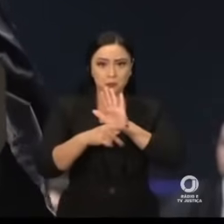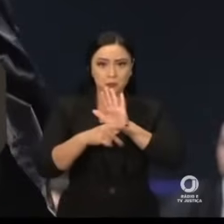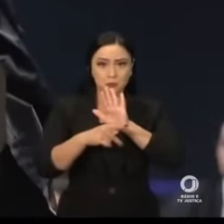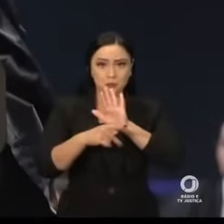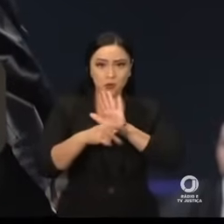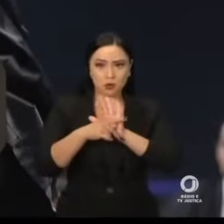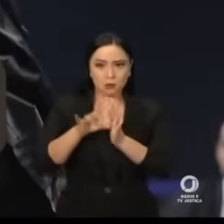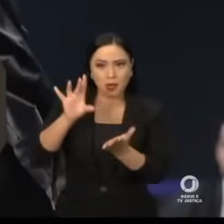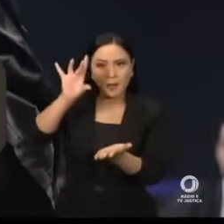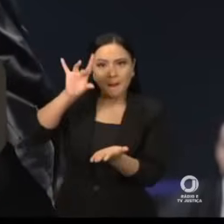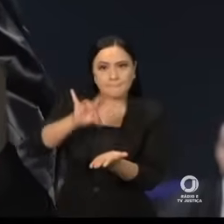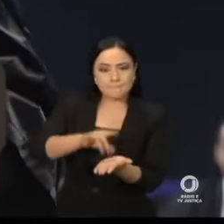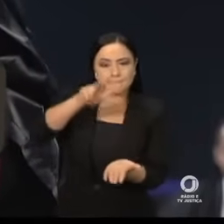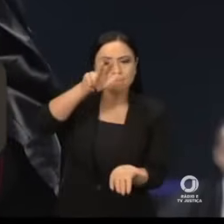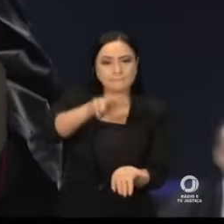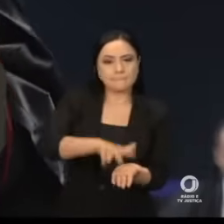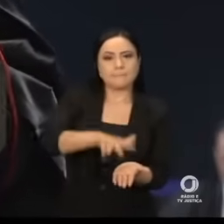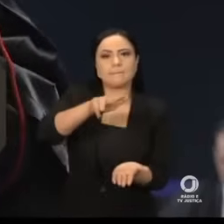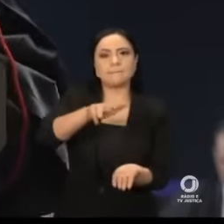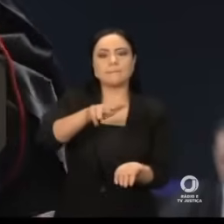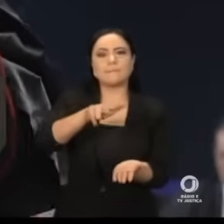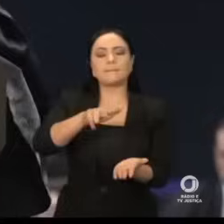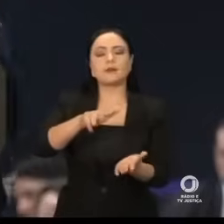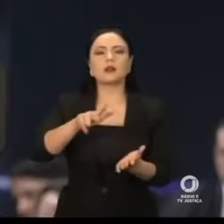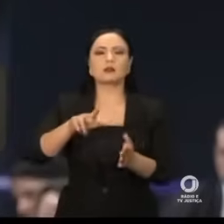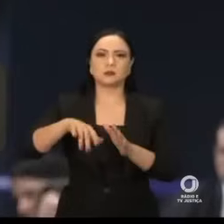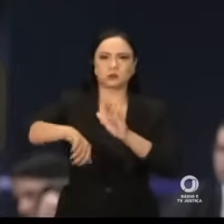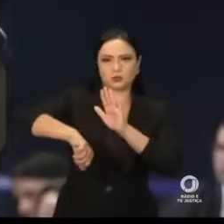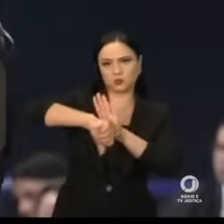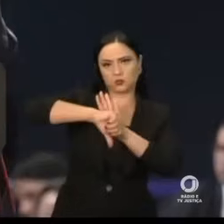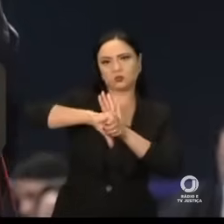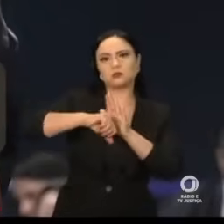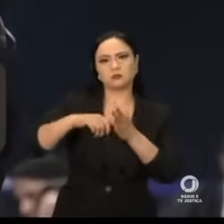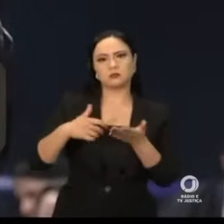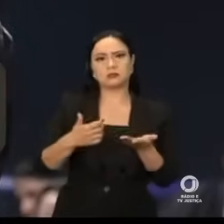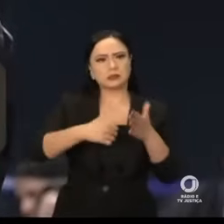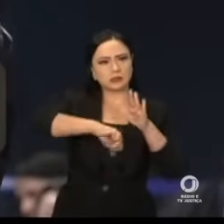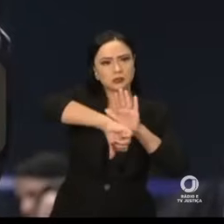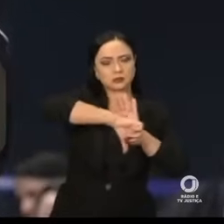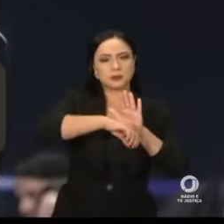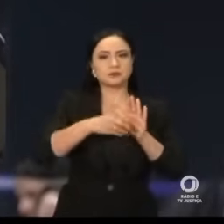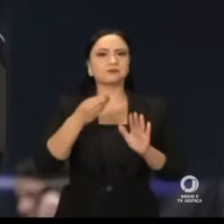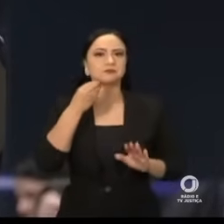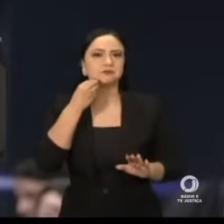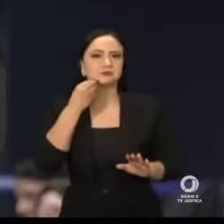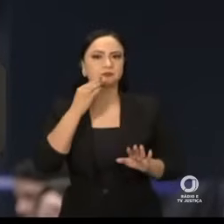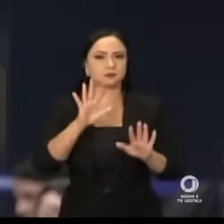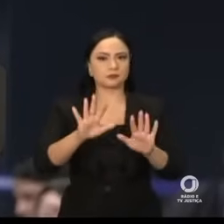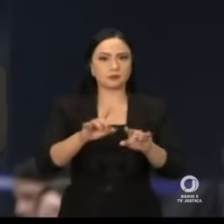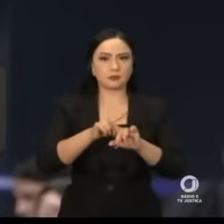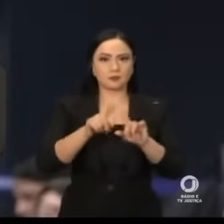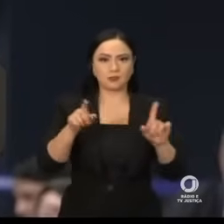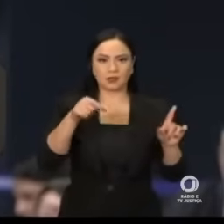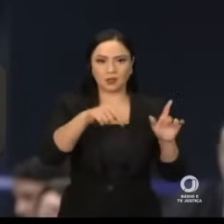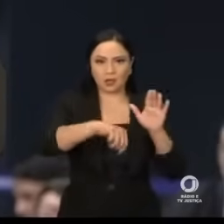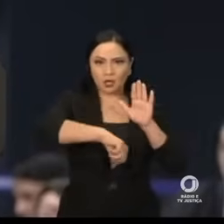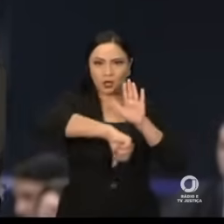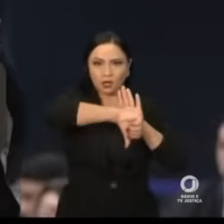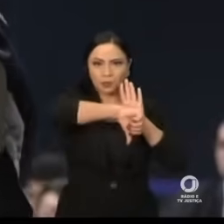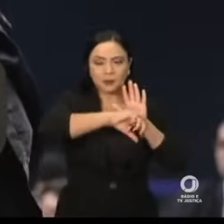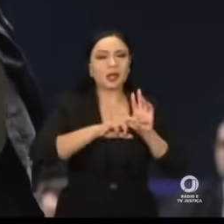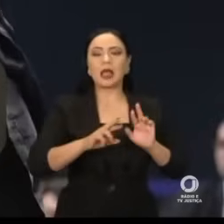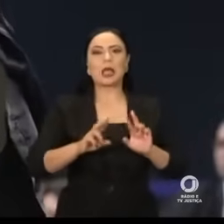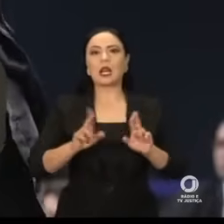Um crime de atentado. Mas esse crime de atentado não é porque